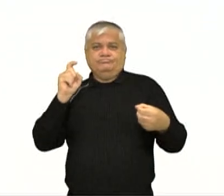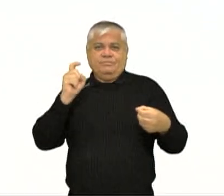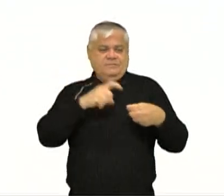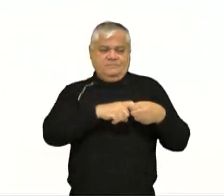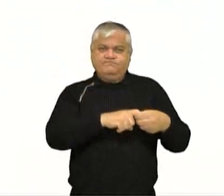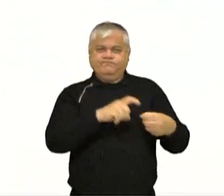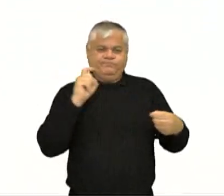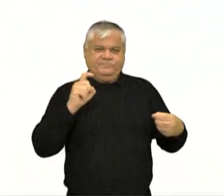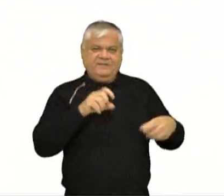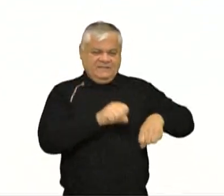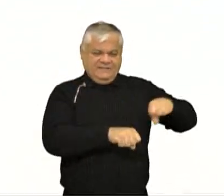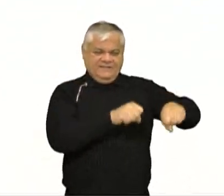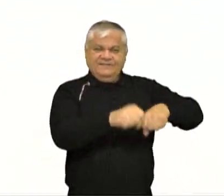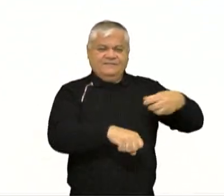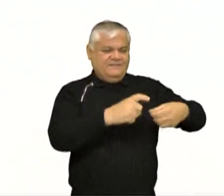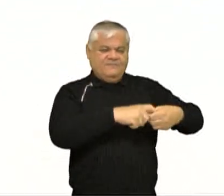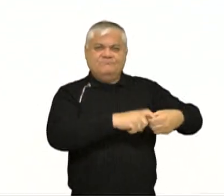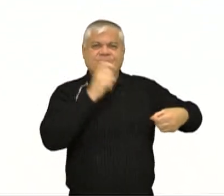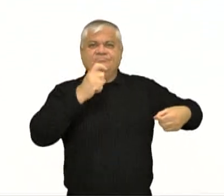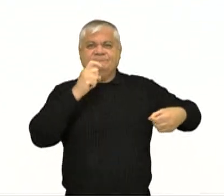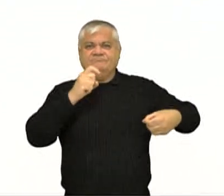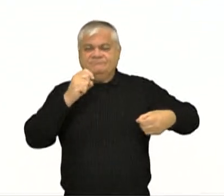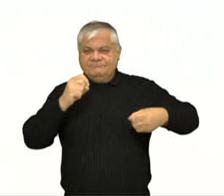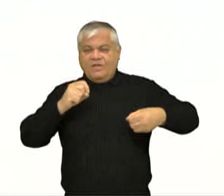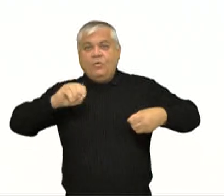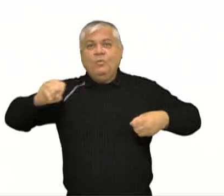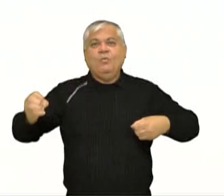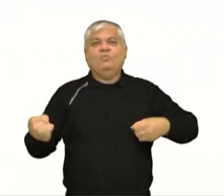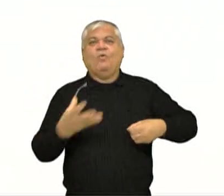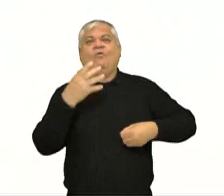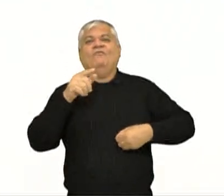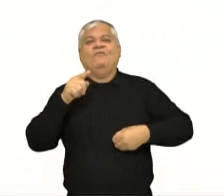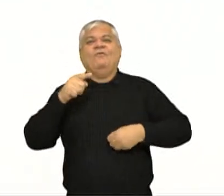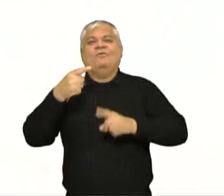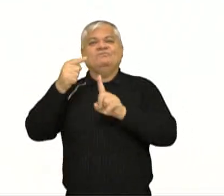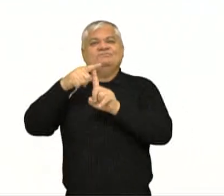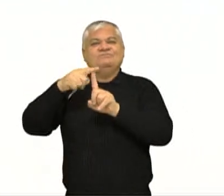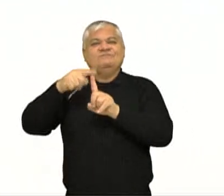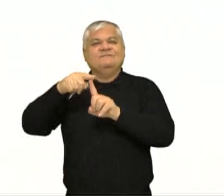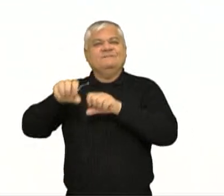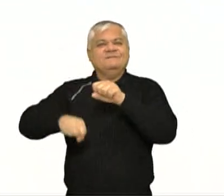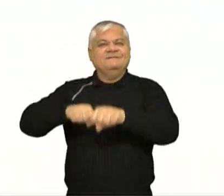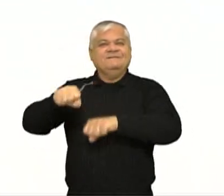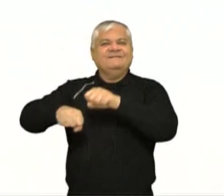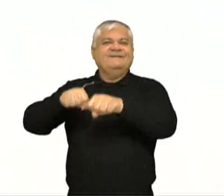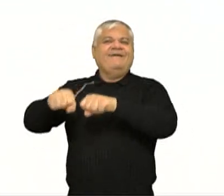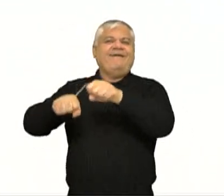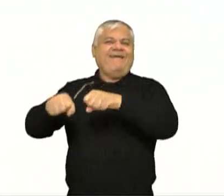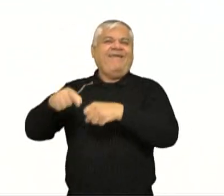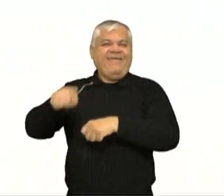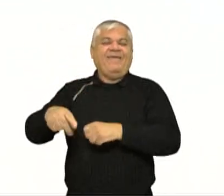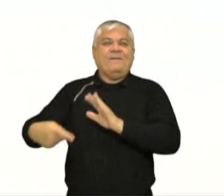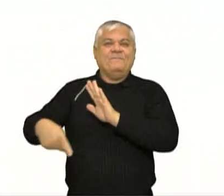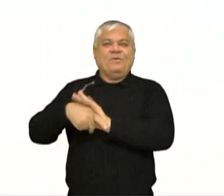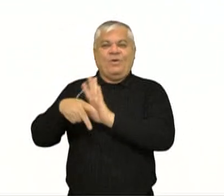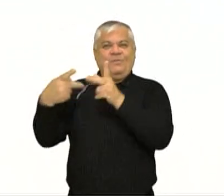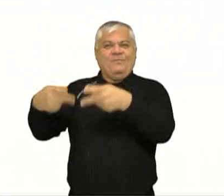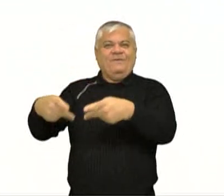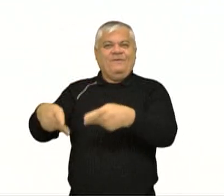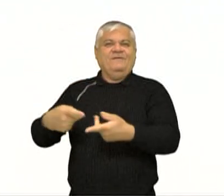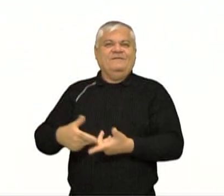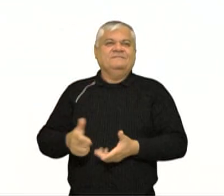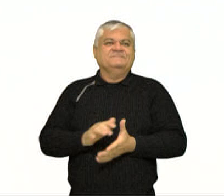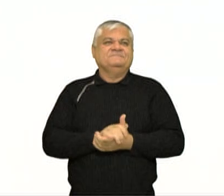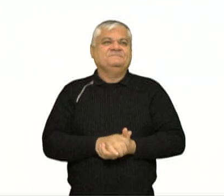descolou daquele ciclismo de estrada e virou uma outra modalidade independente, tá? Com recursos próprios para